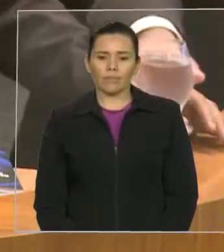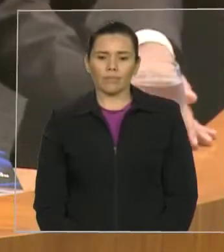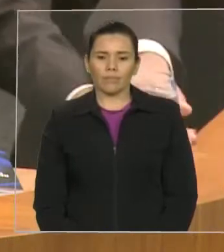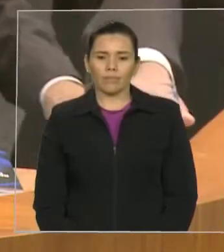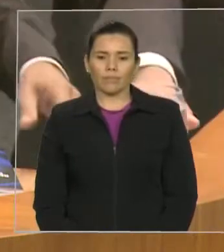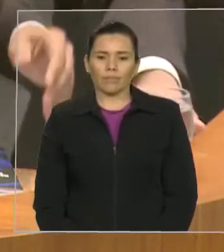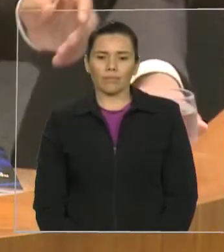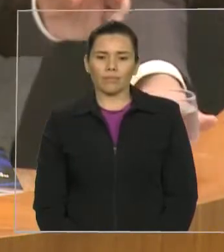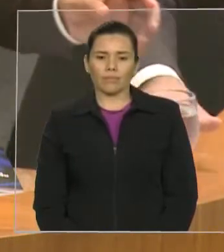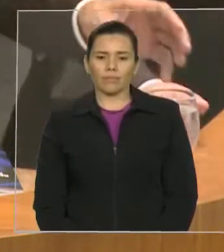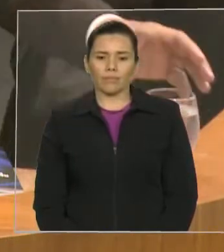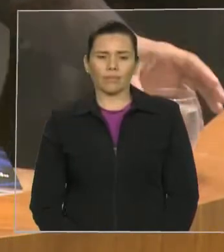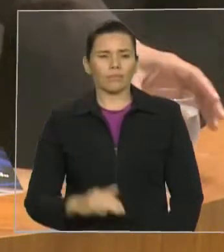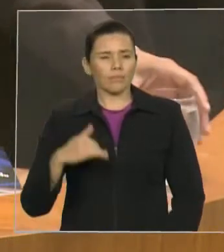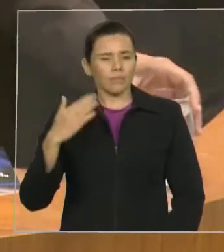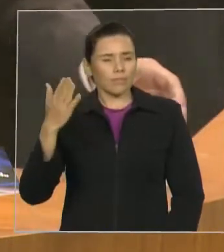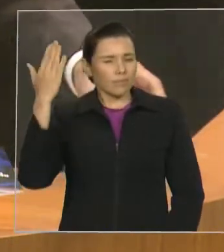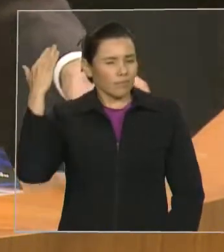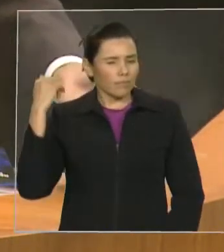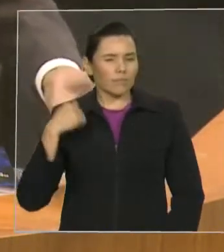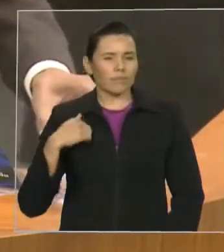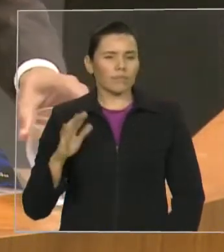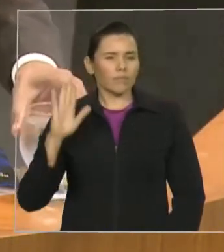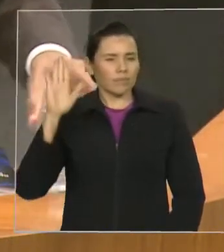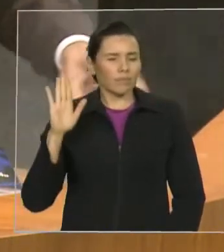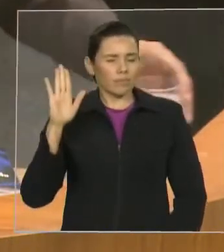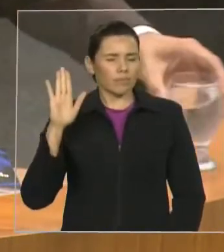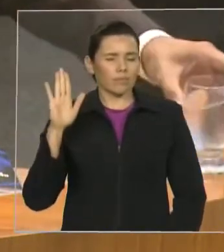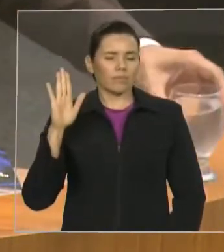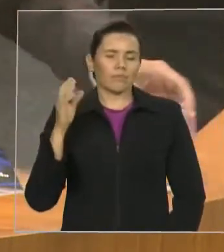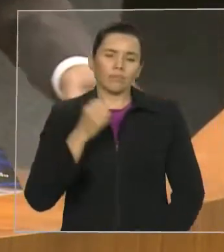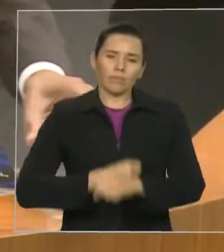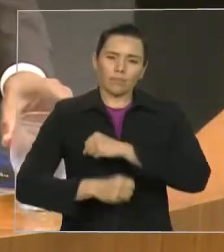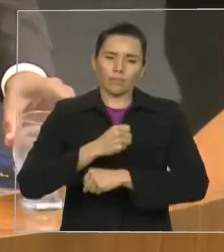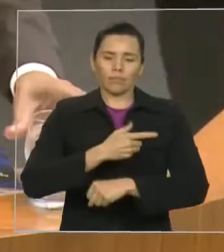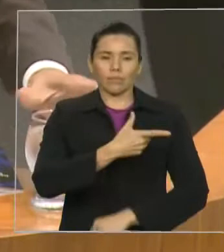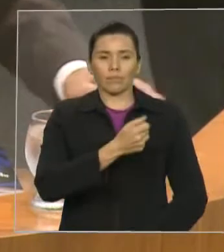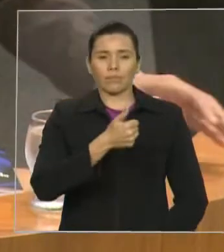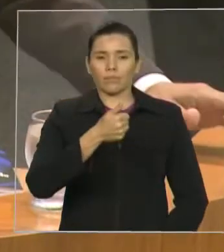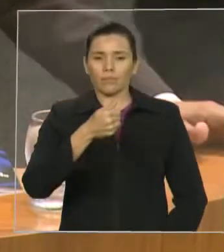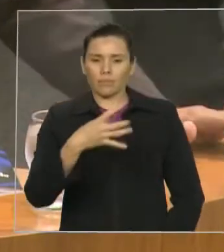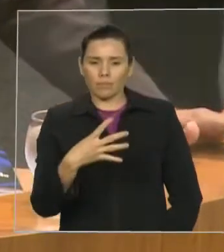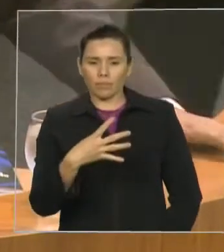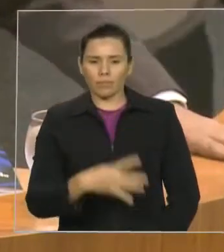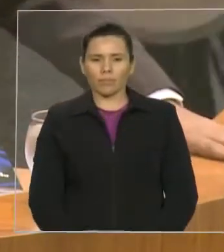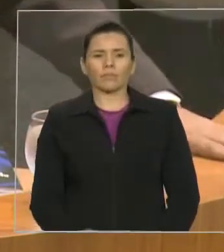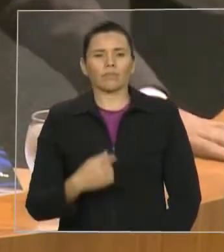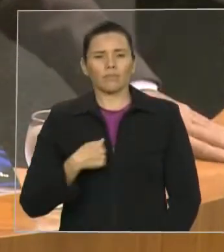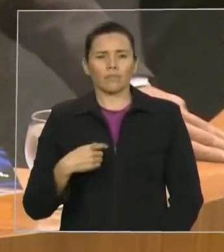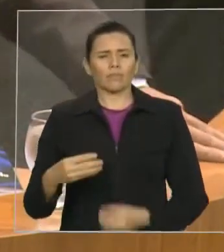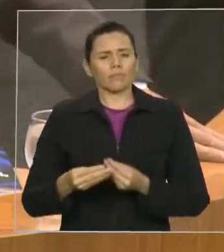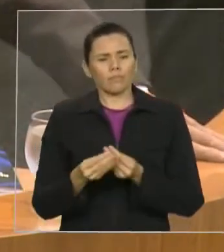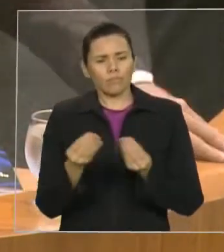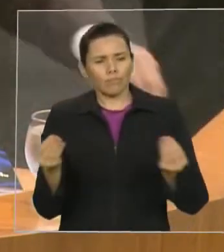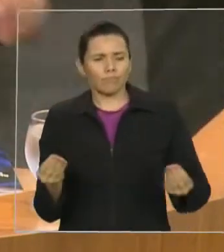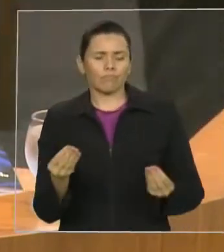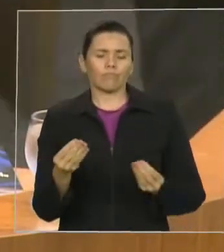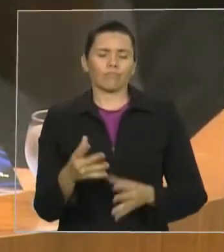quando fui candidato a deputado estadual, em 2014, que eu distribuí os meus panfletos nas